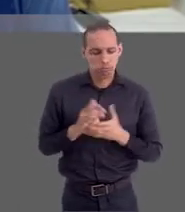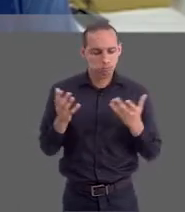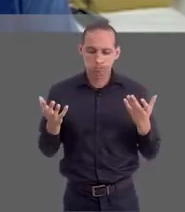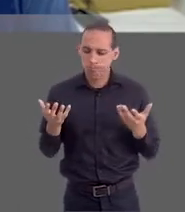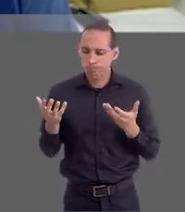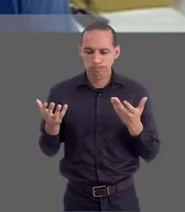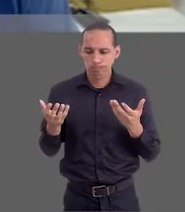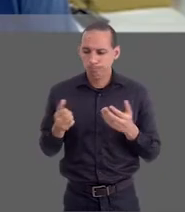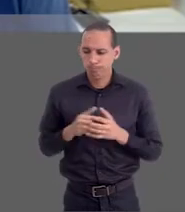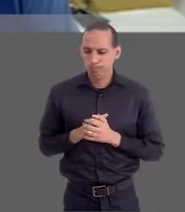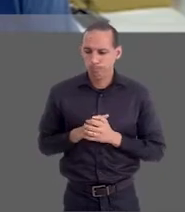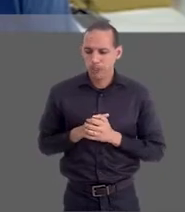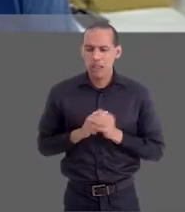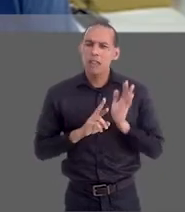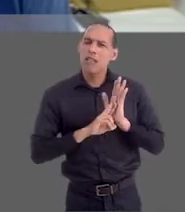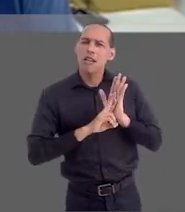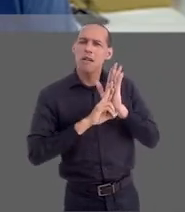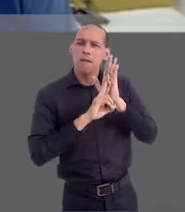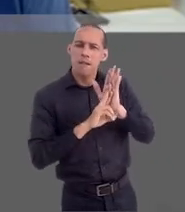digamos,